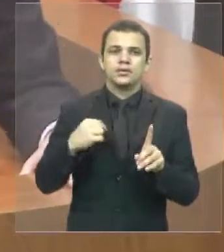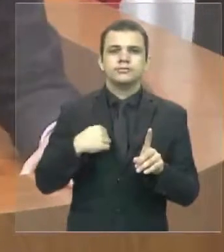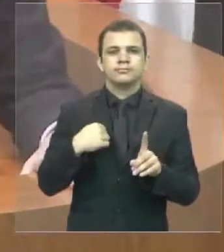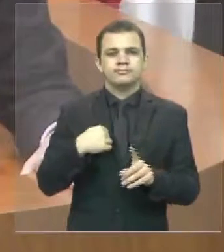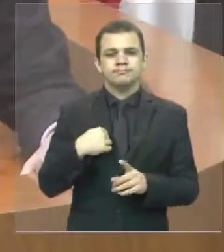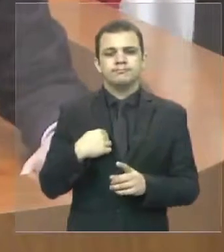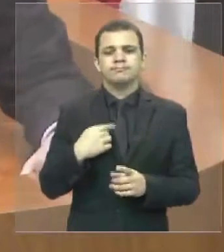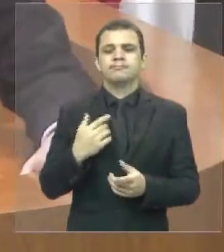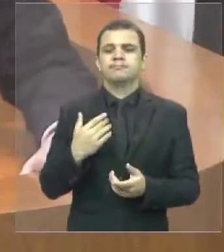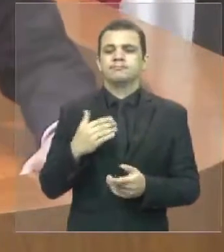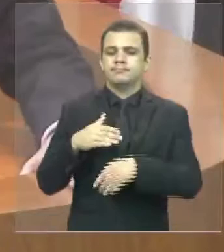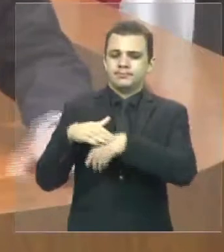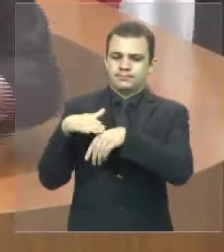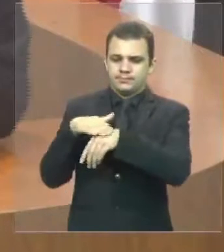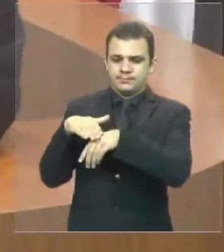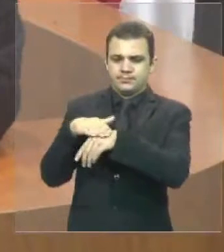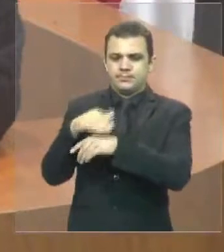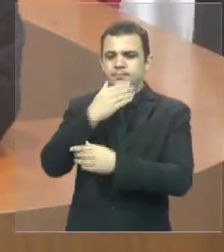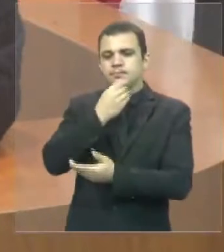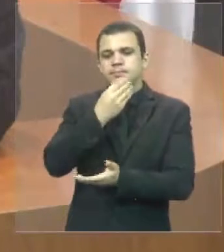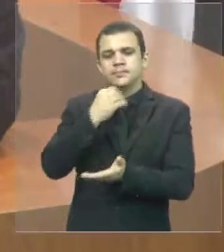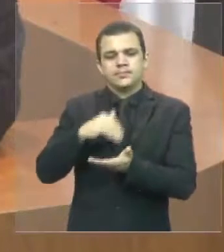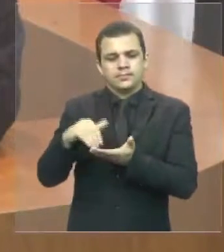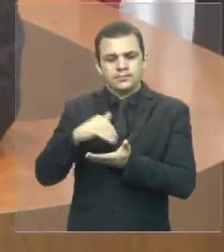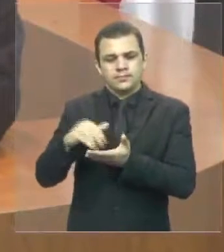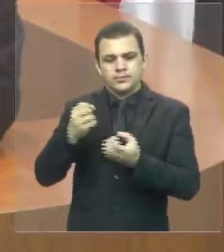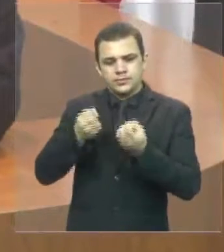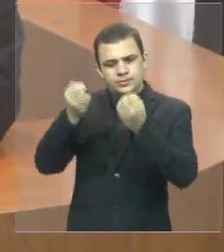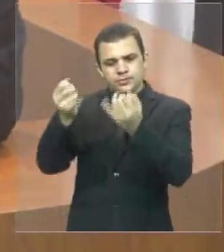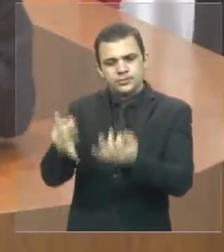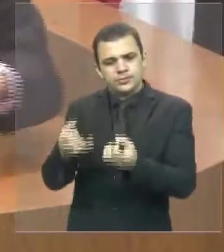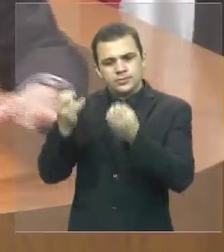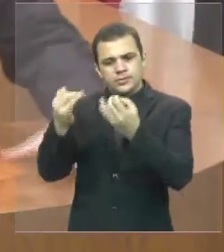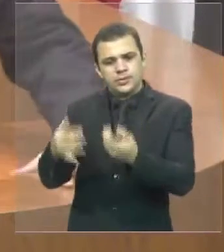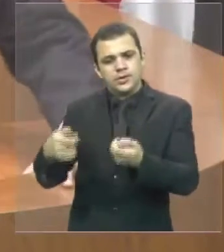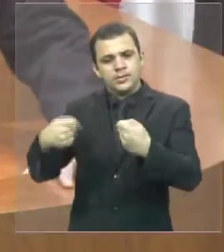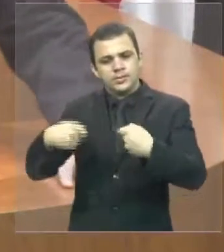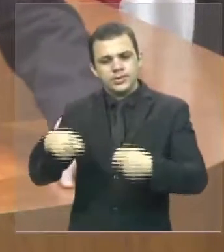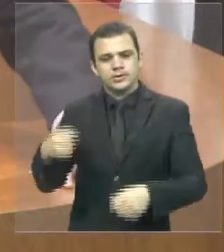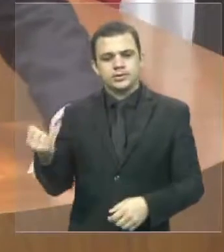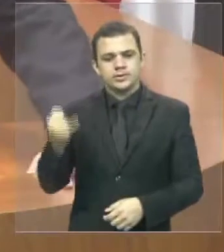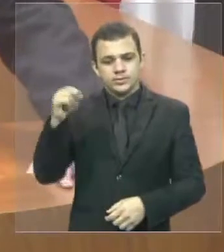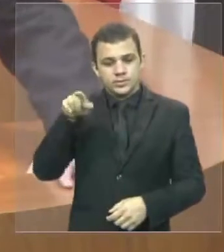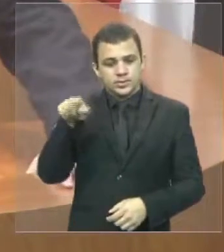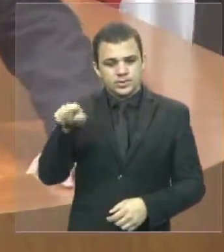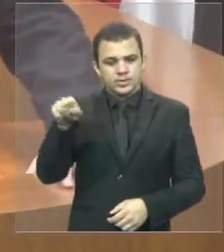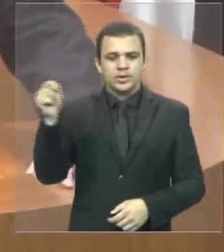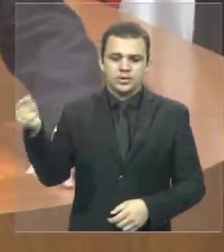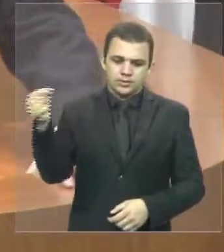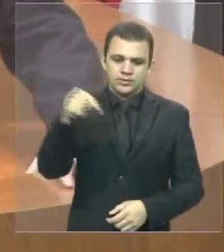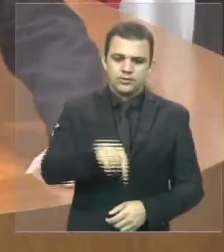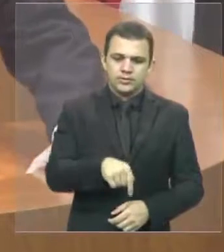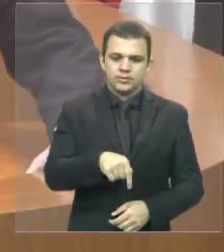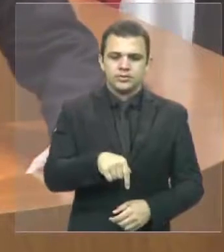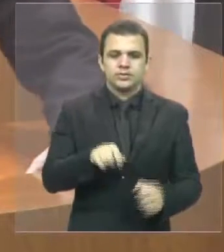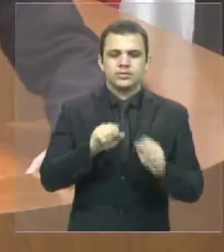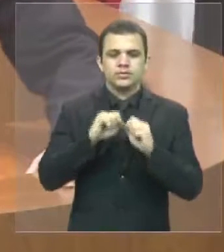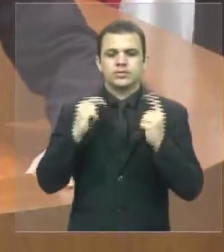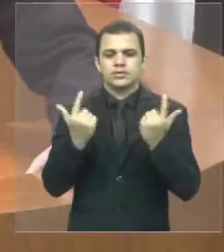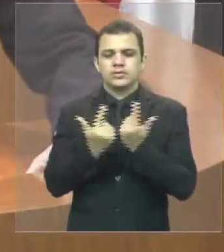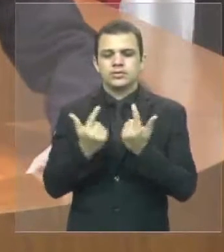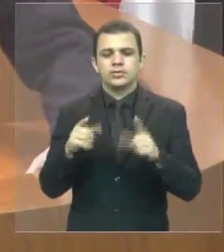nobre secretário da necessidade daqui ele comparecer para